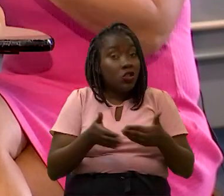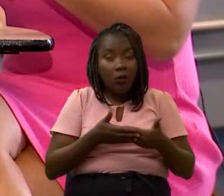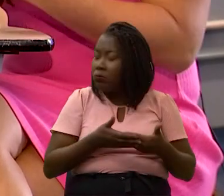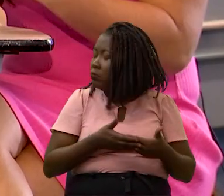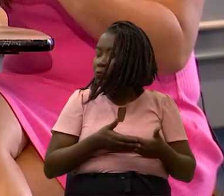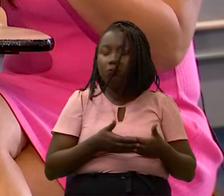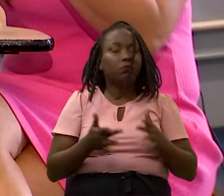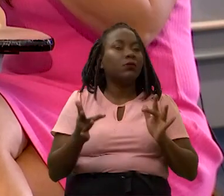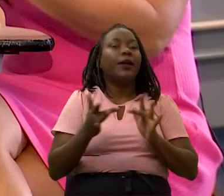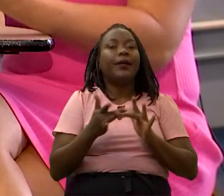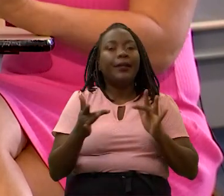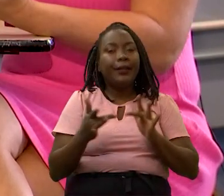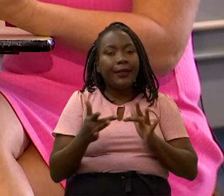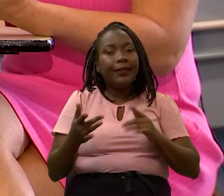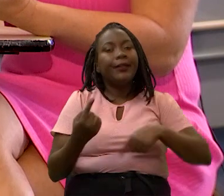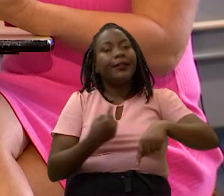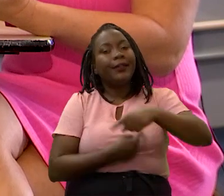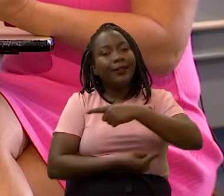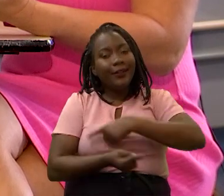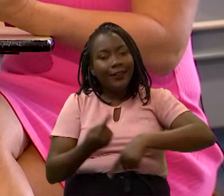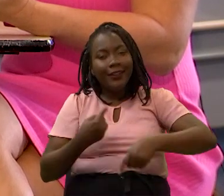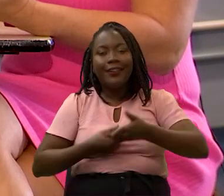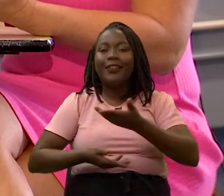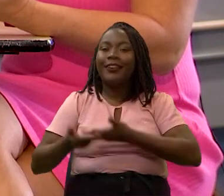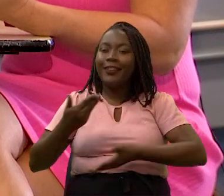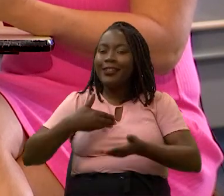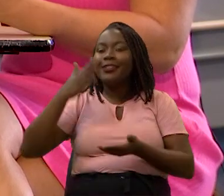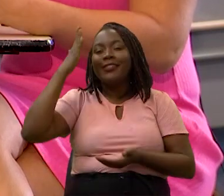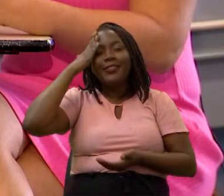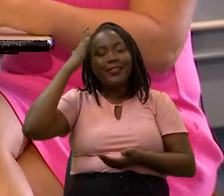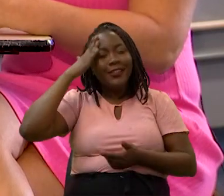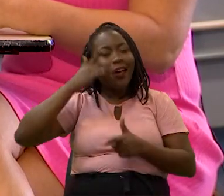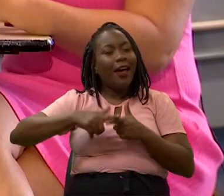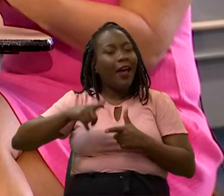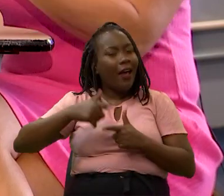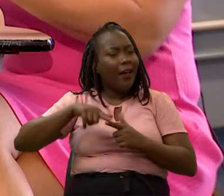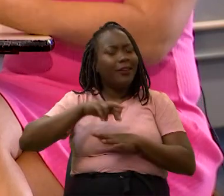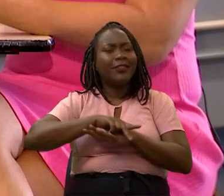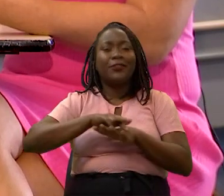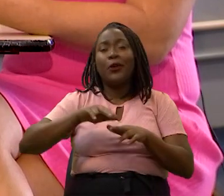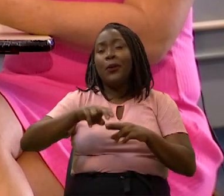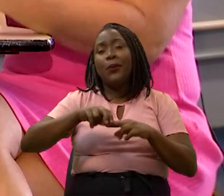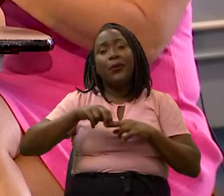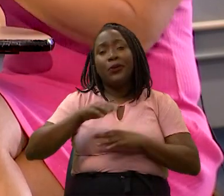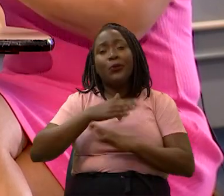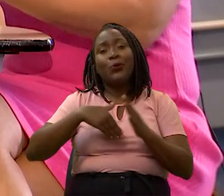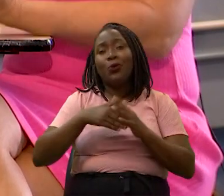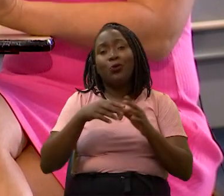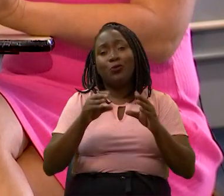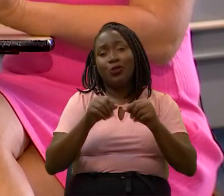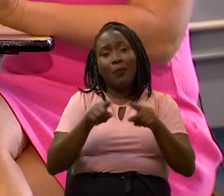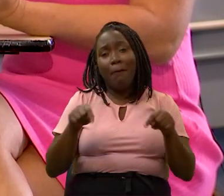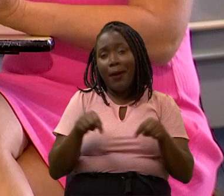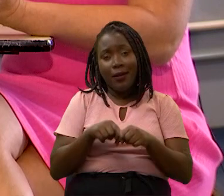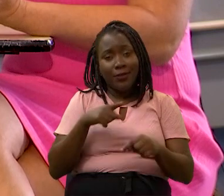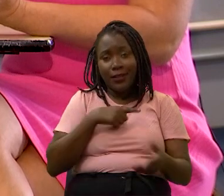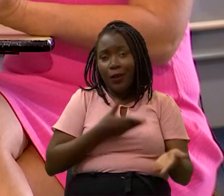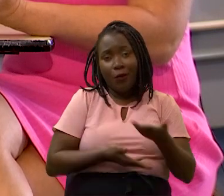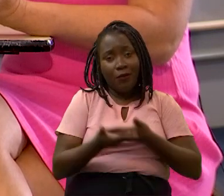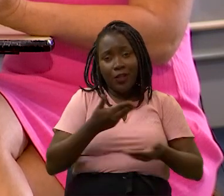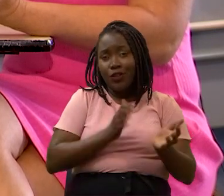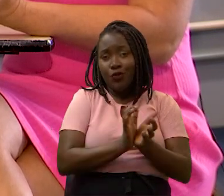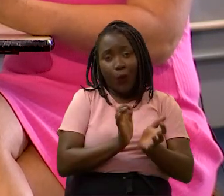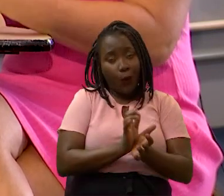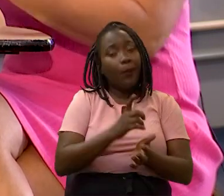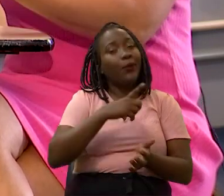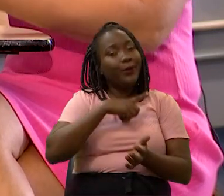só acolher, mas lidar com as questões de relacionamento na escola, que a gente sabe que os problemas são diversos, porque todo espaço onde há